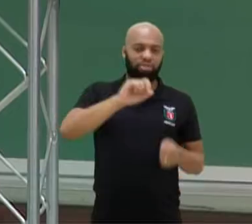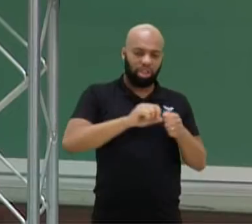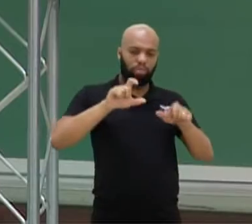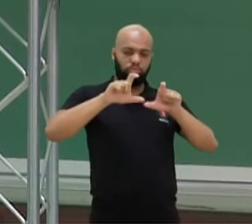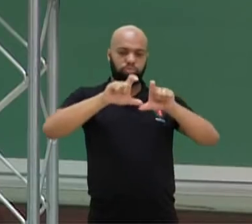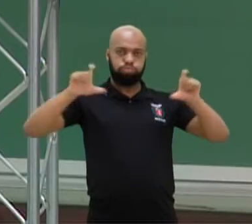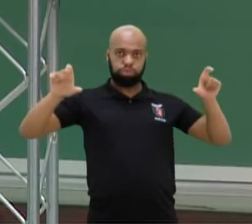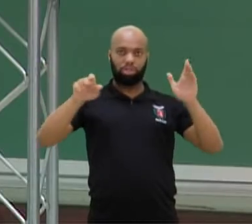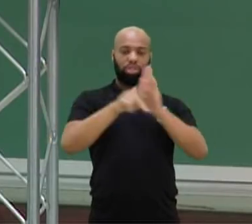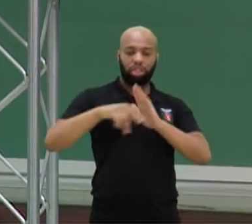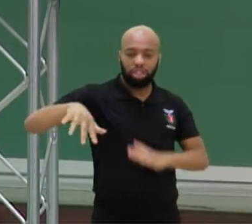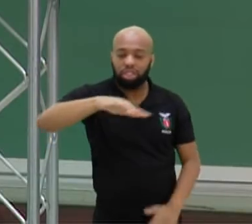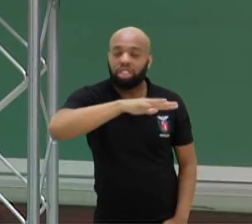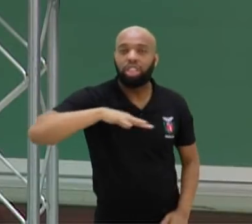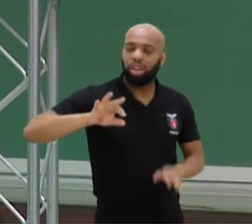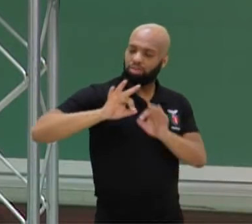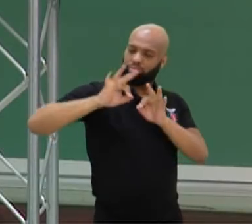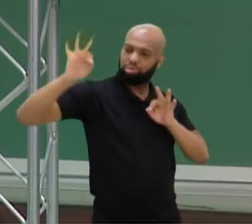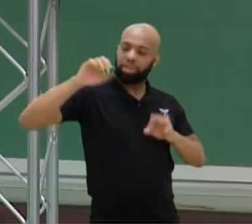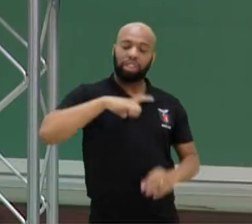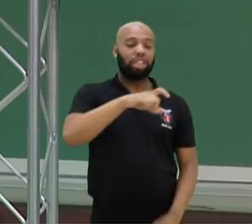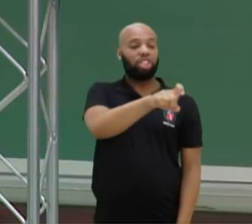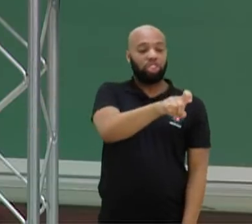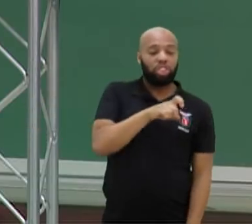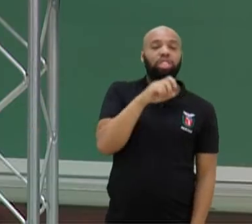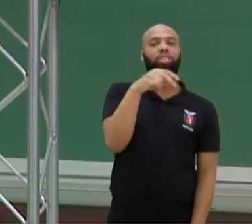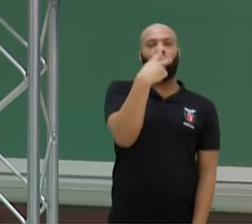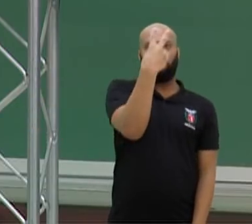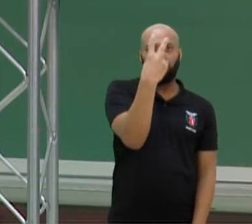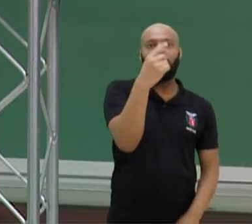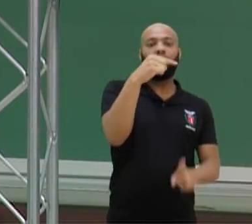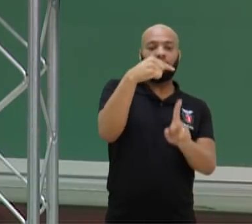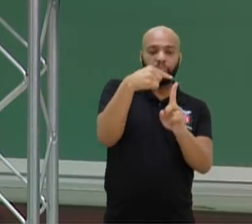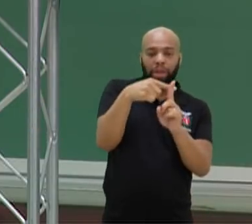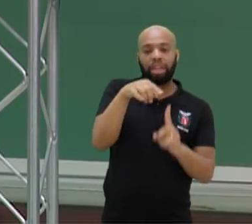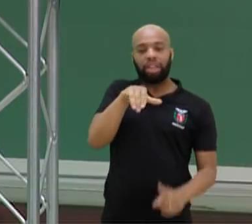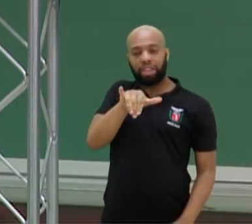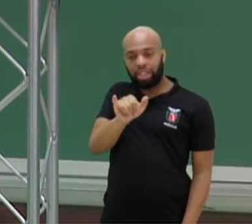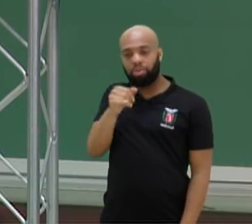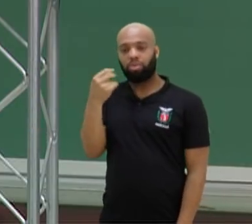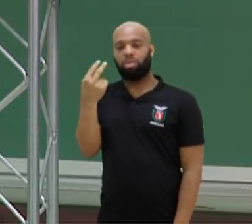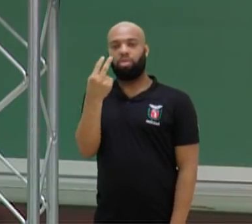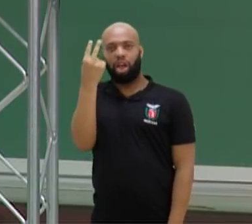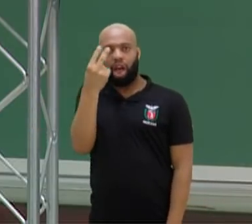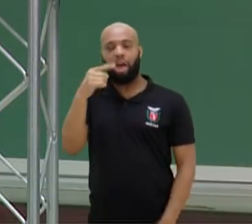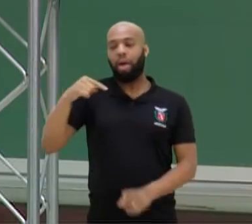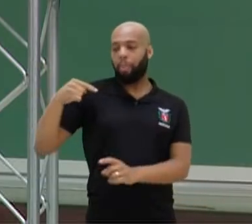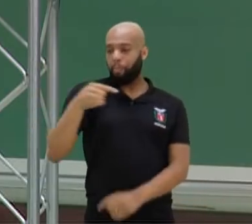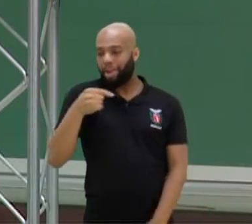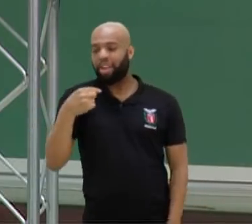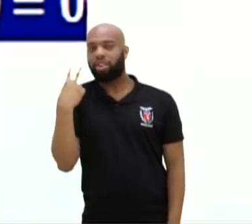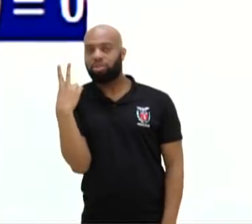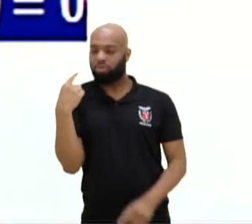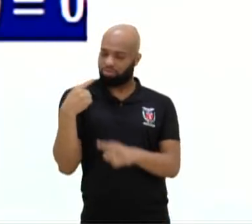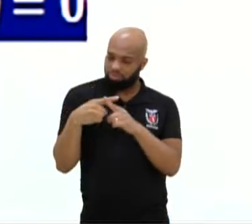com esse formato. X ao quadrado mais y ao quadrado menos 2